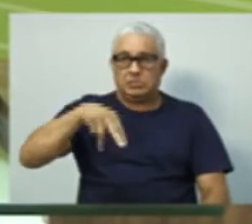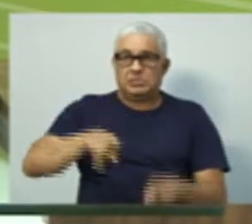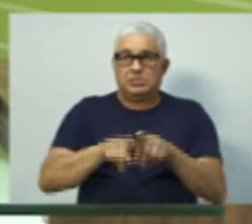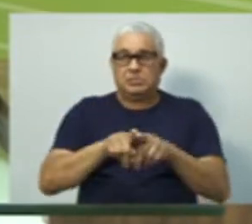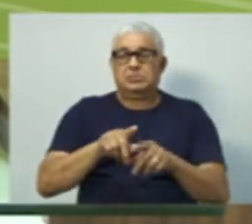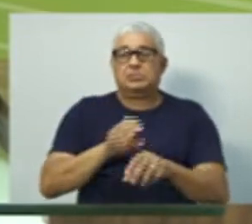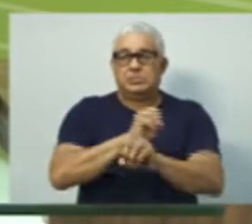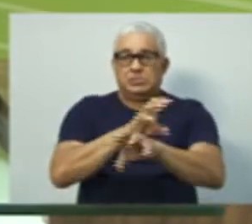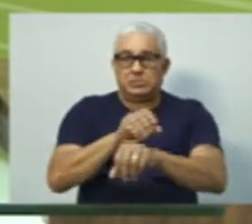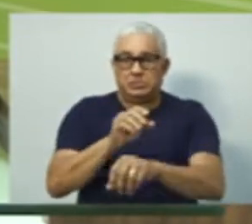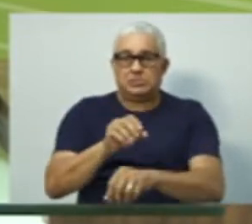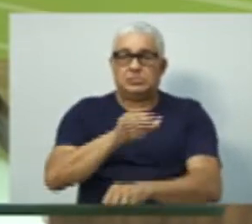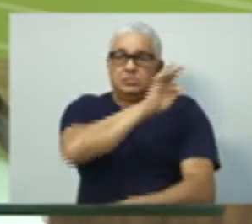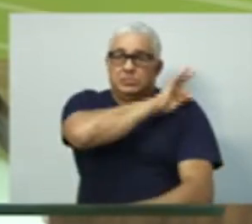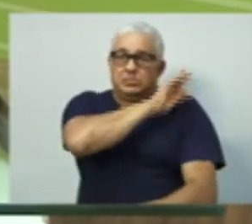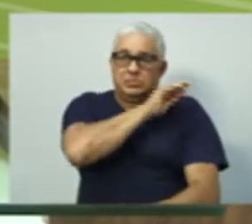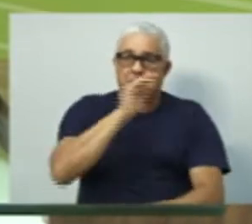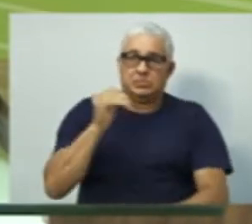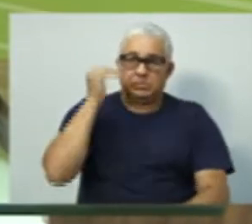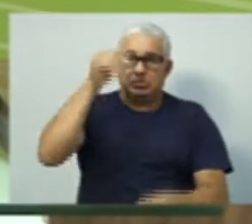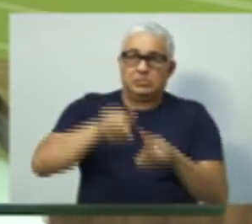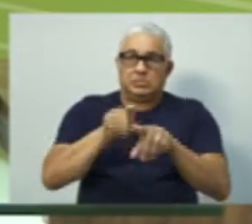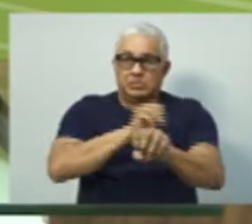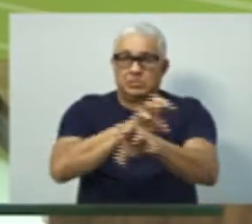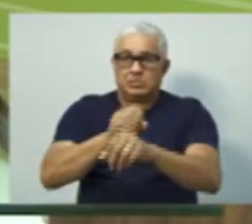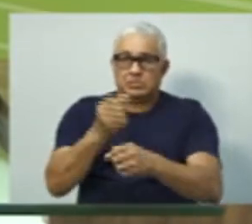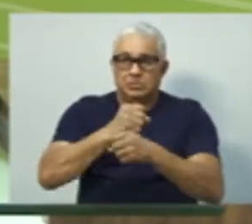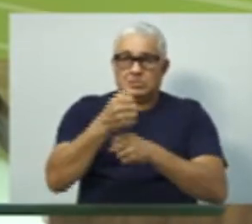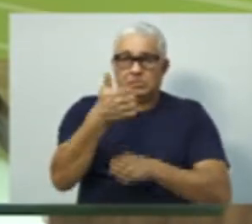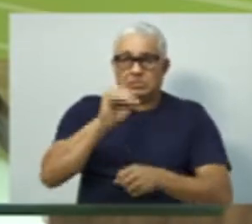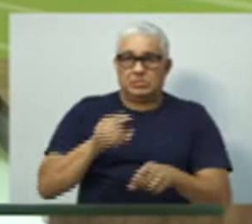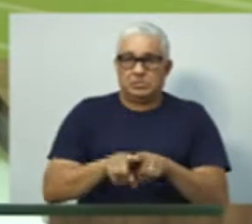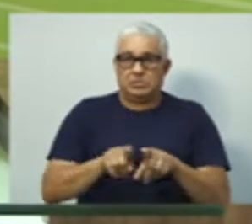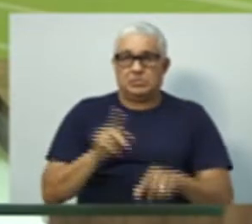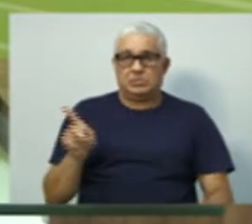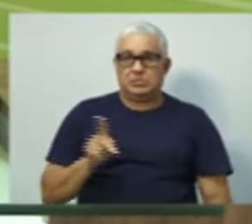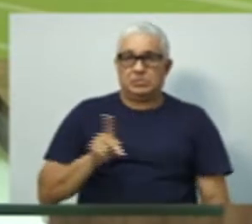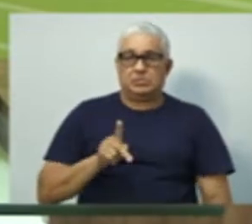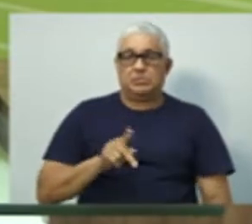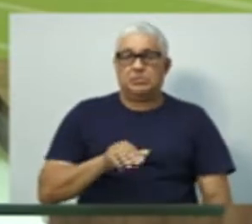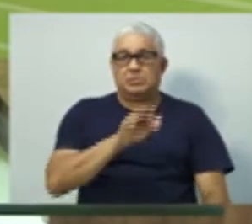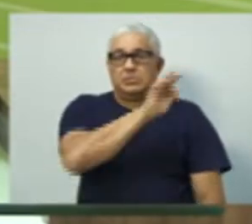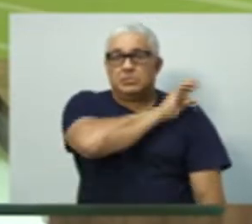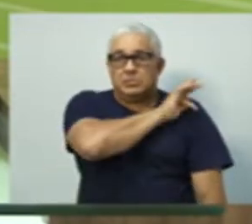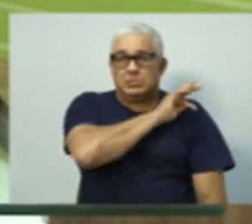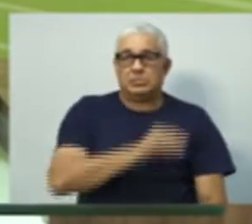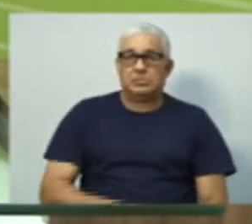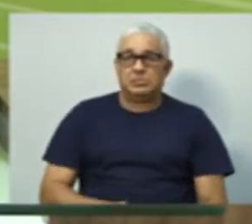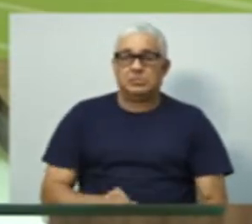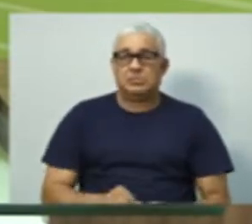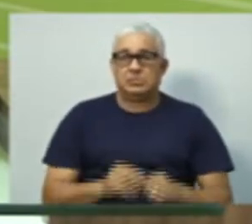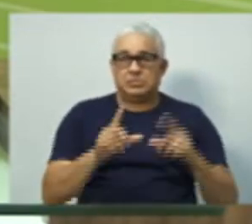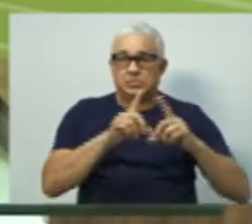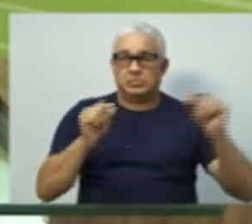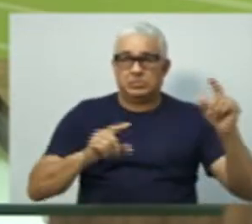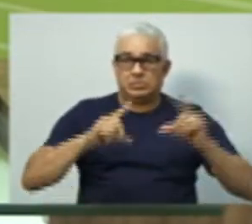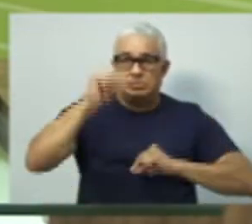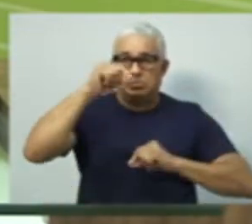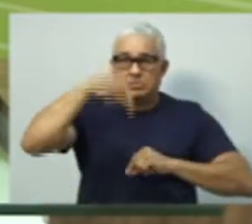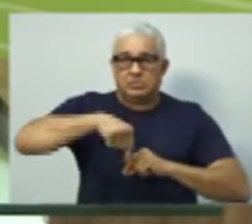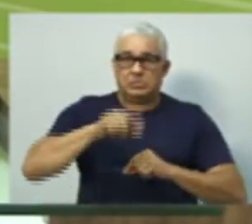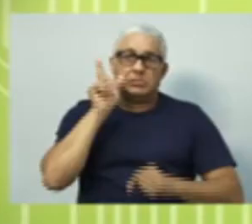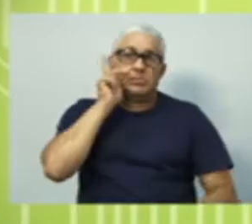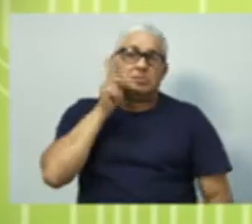superior há mais de 10 anos e sou professor da Faculdade Aparício de Carvalho aqui em Porto Velho, da